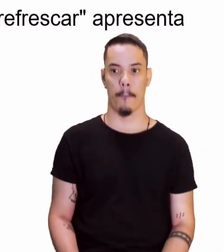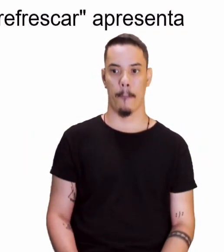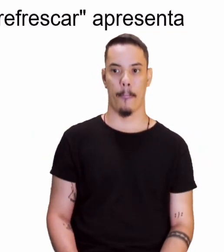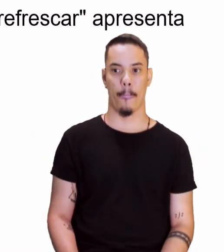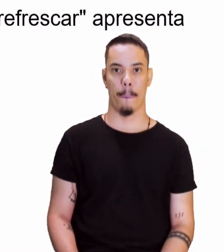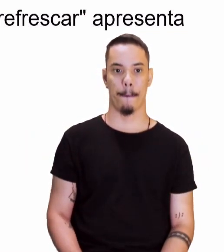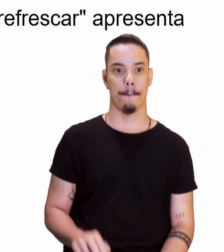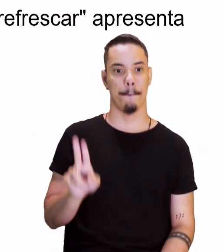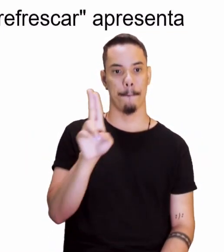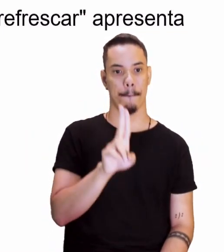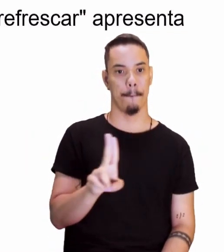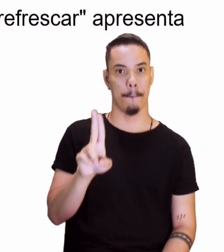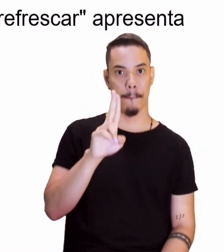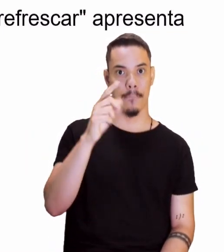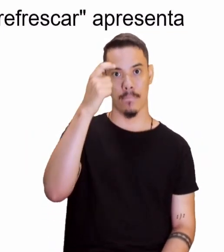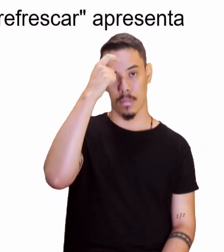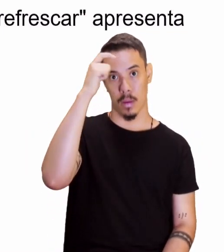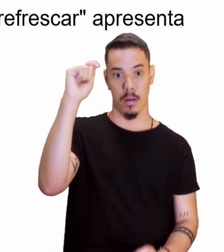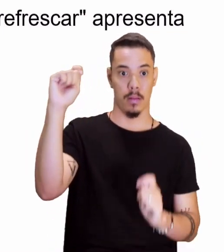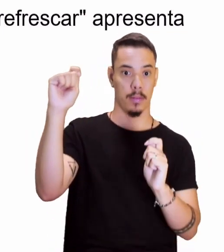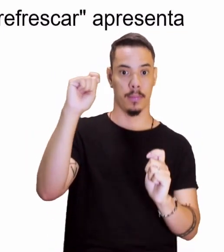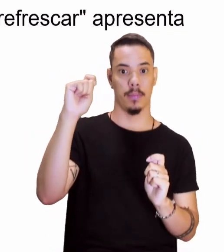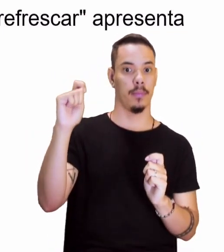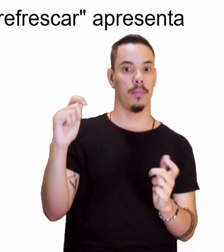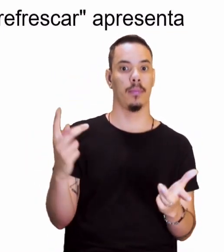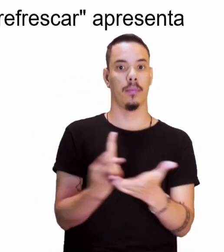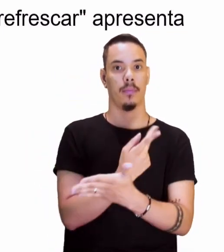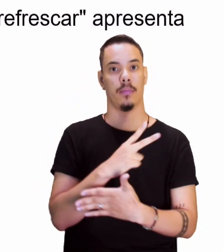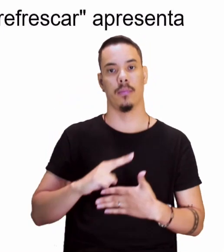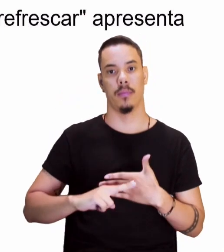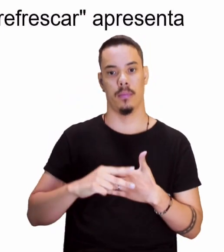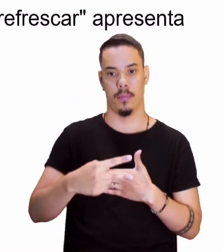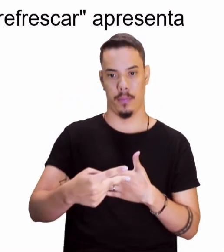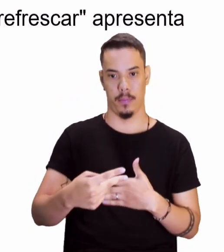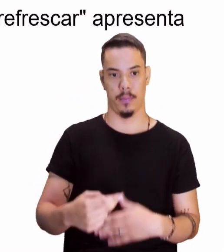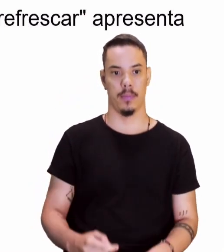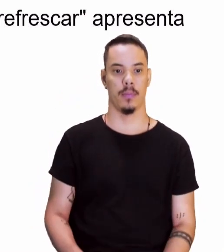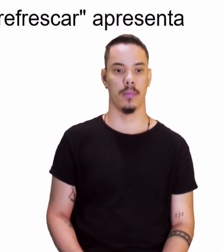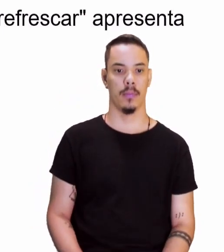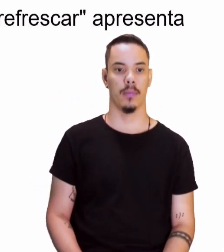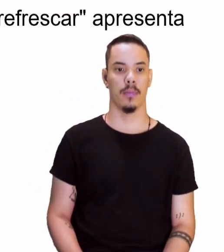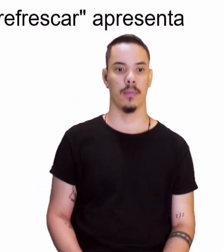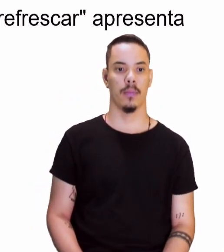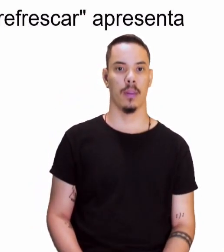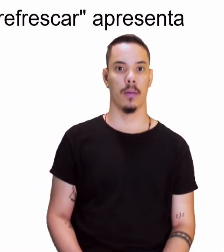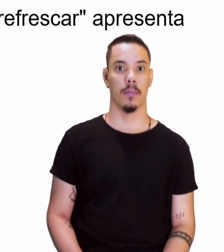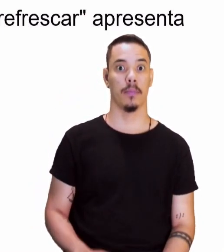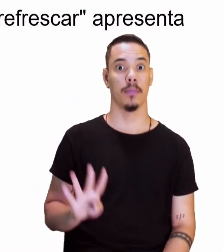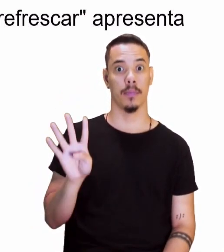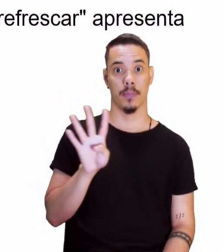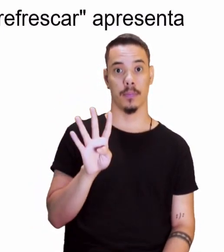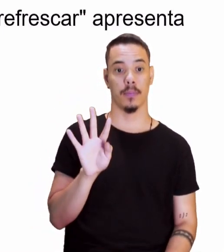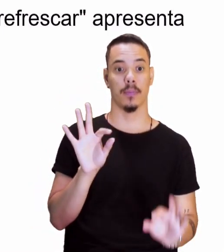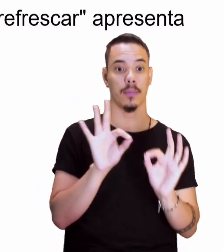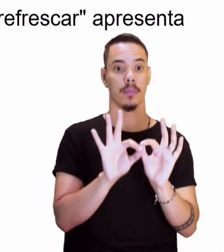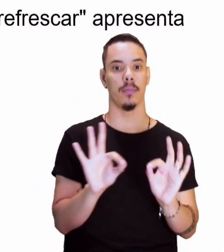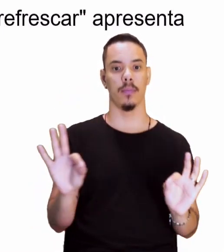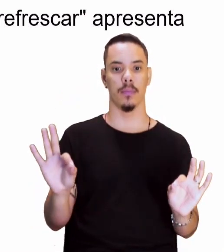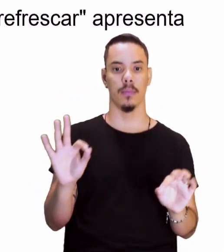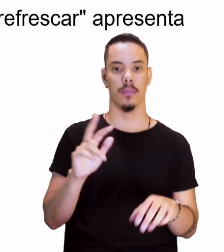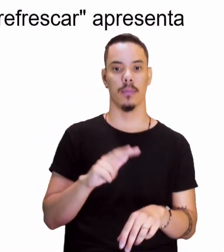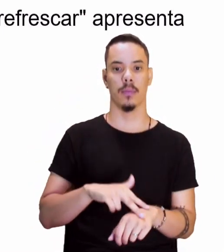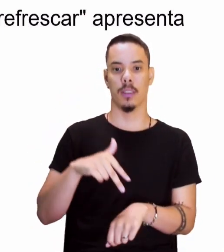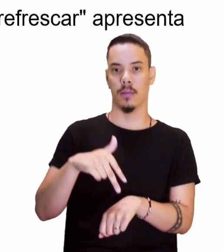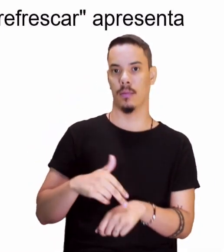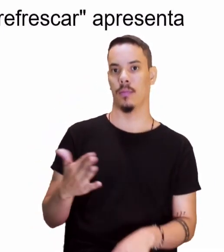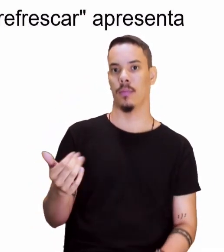ele usa minha mente é de causa e consequência. 4. A frase levante e